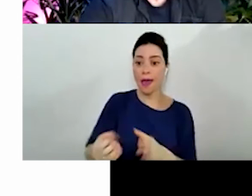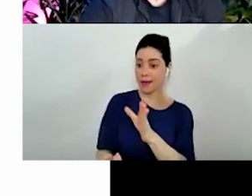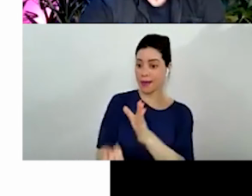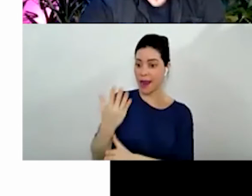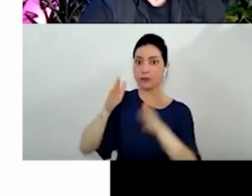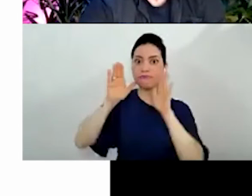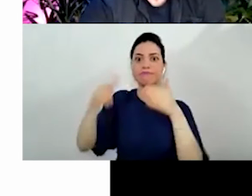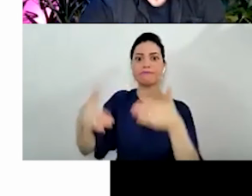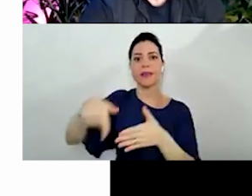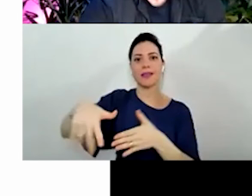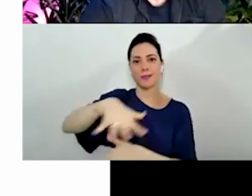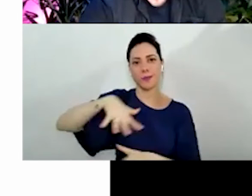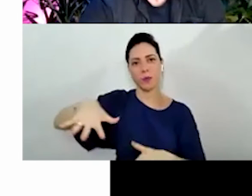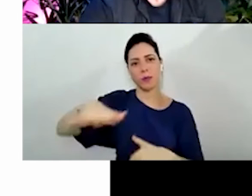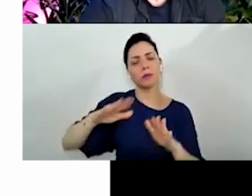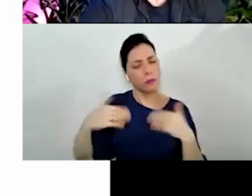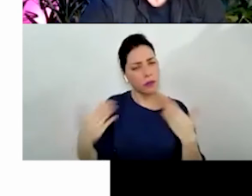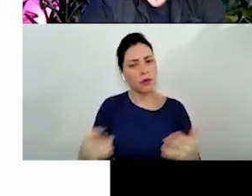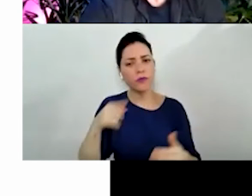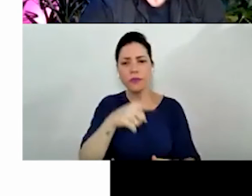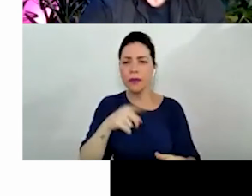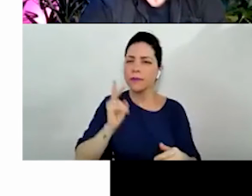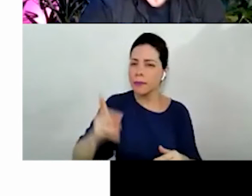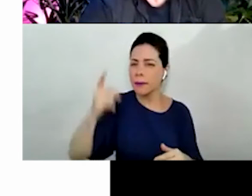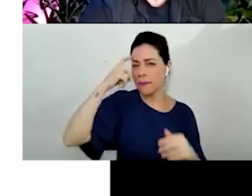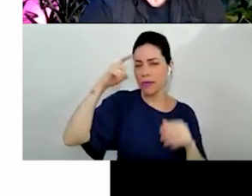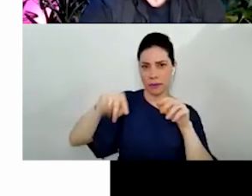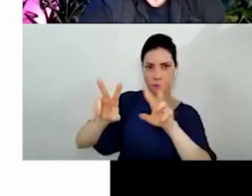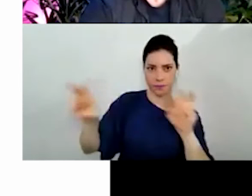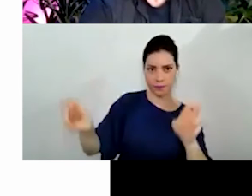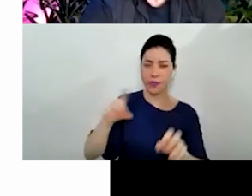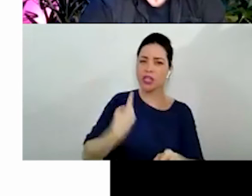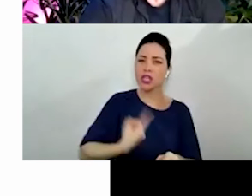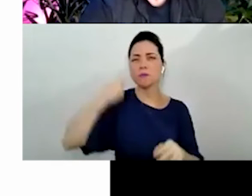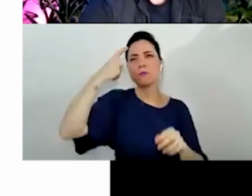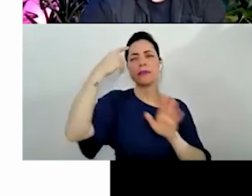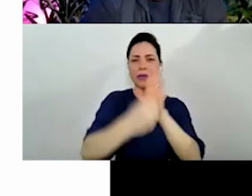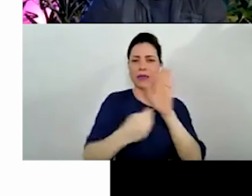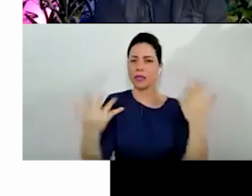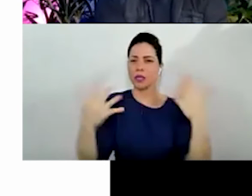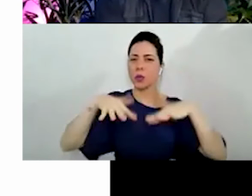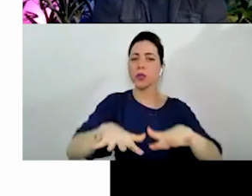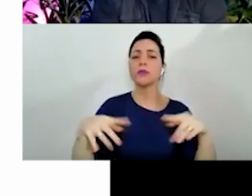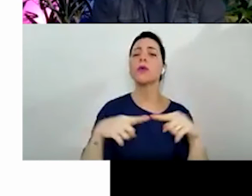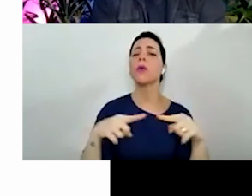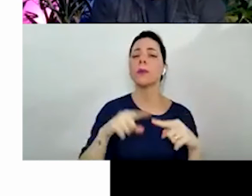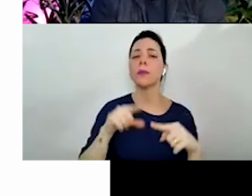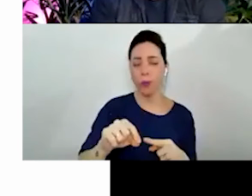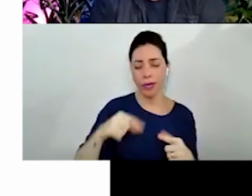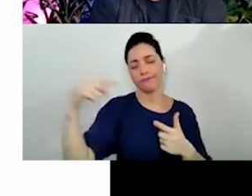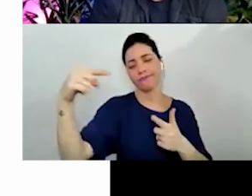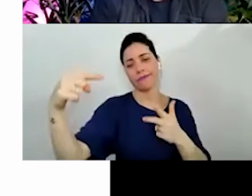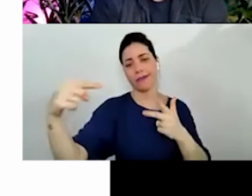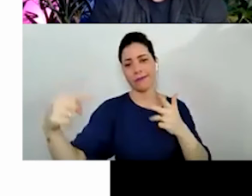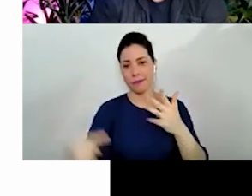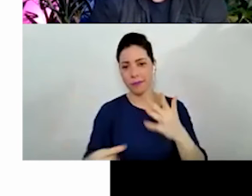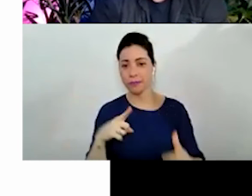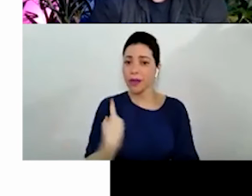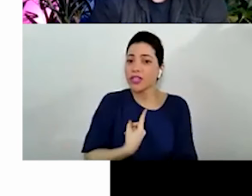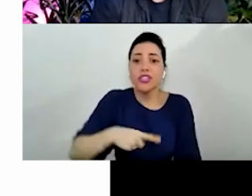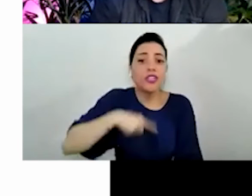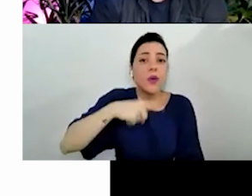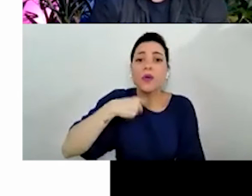é E aí você acaba trabalhando essa questão comete pensa em design inclusivo a gente trabalhando com todo o outro reino e aí a gente não